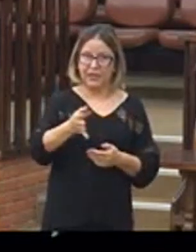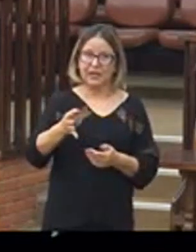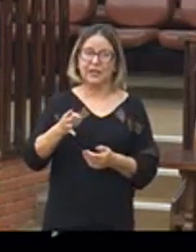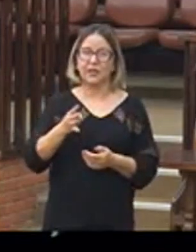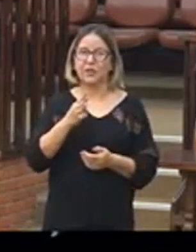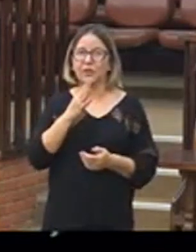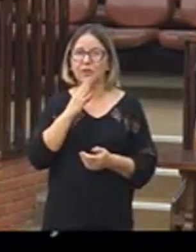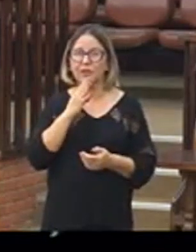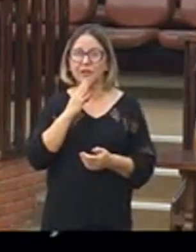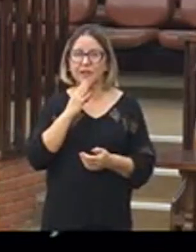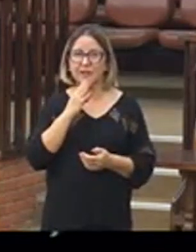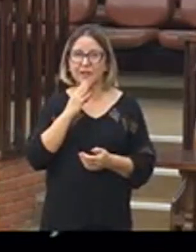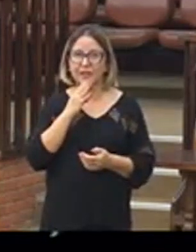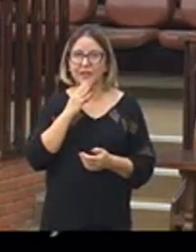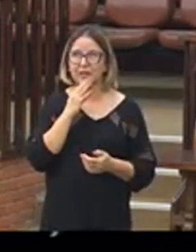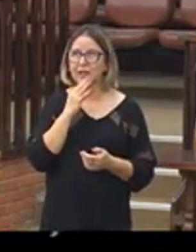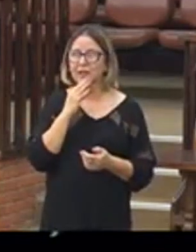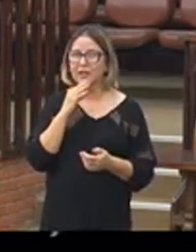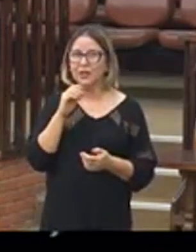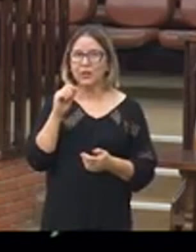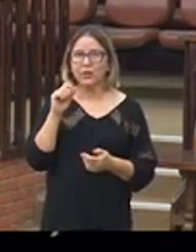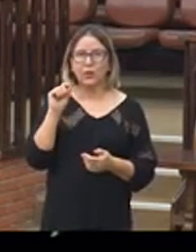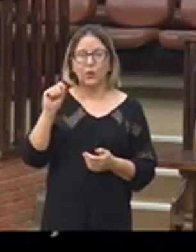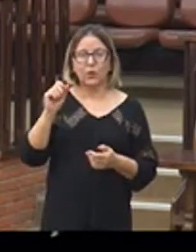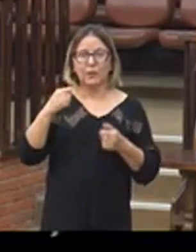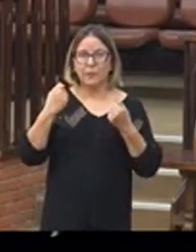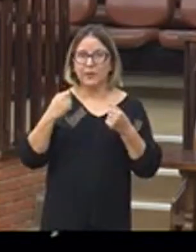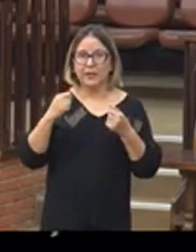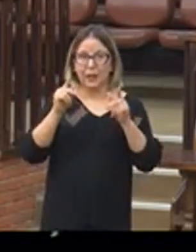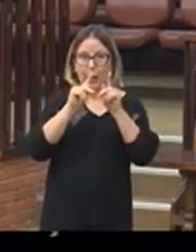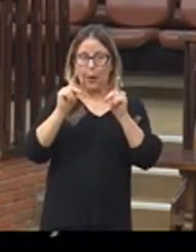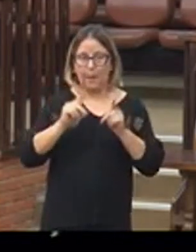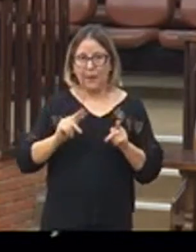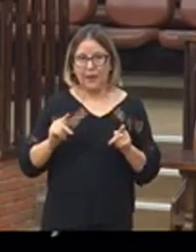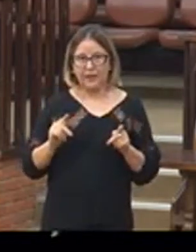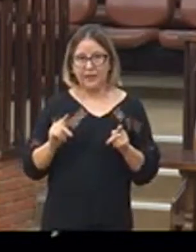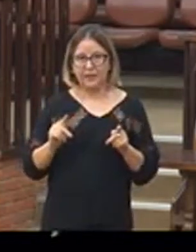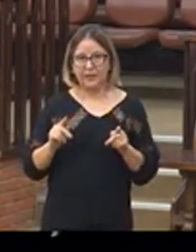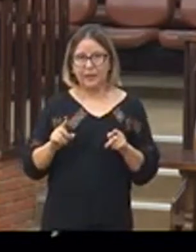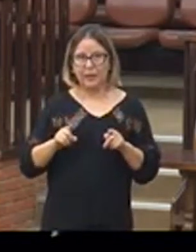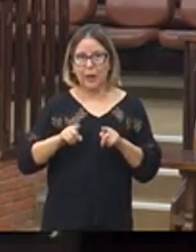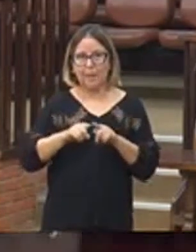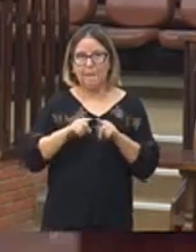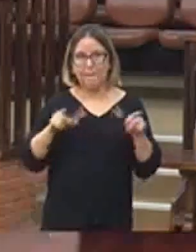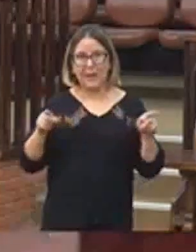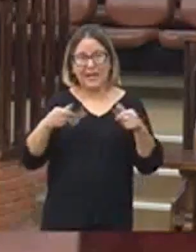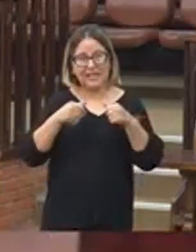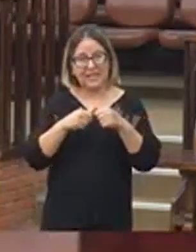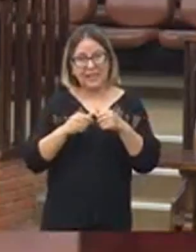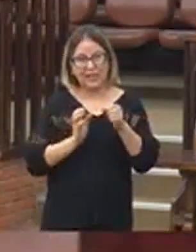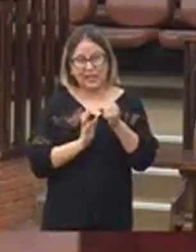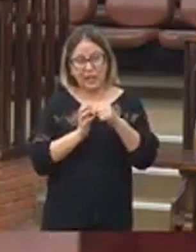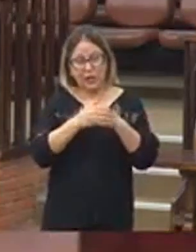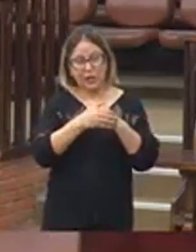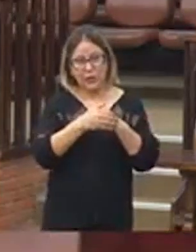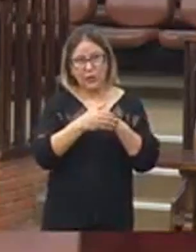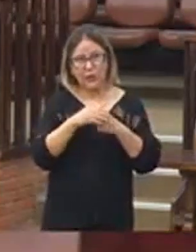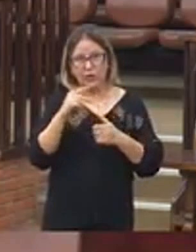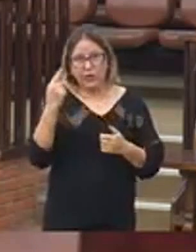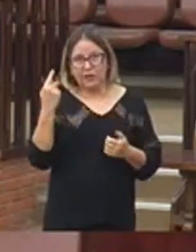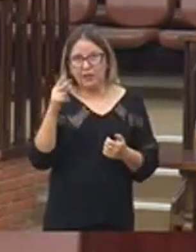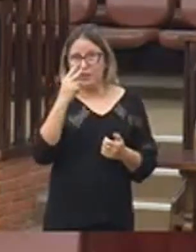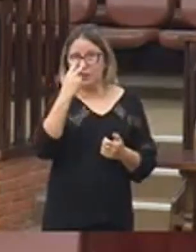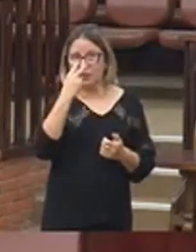hoje, o que é devido à paz, mas isto está agora oculto aos teus olhos. Olha só, o